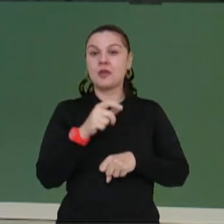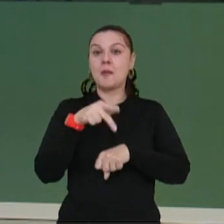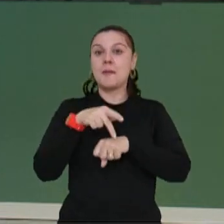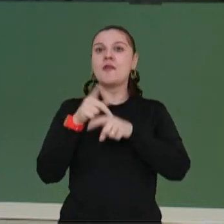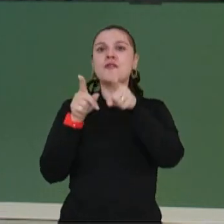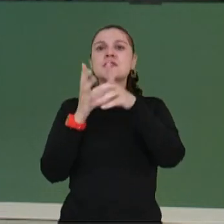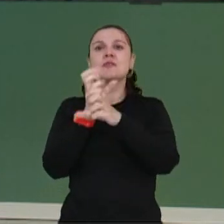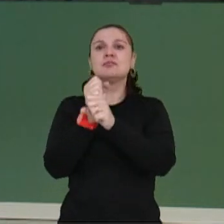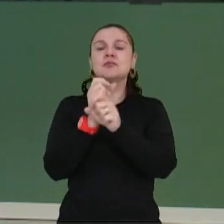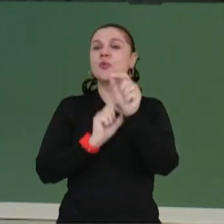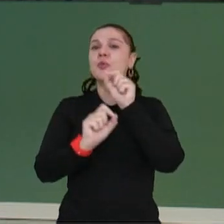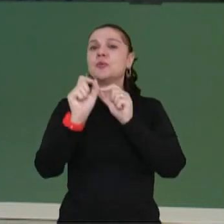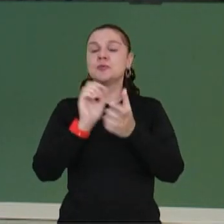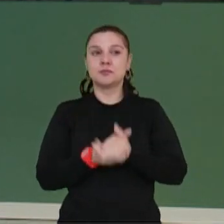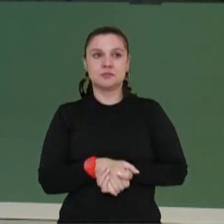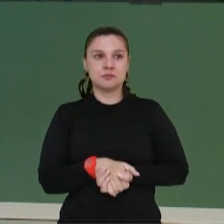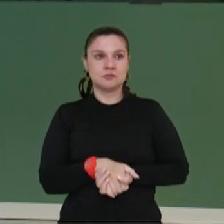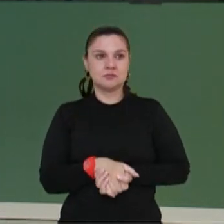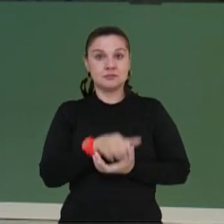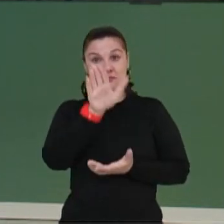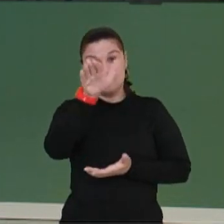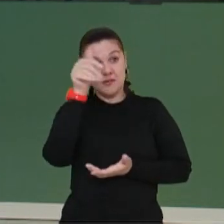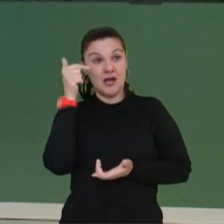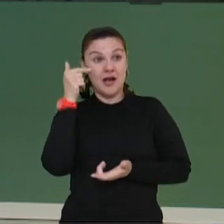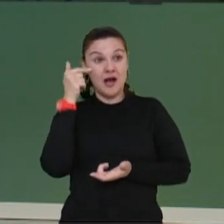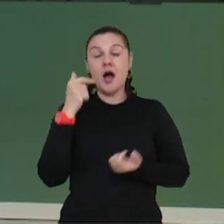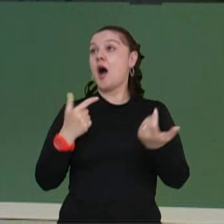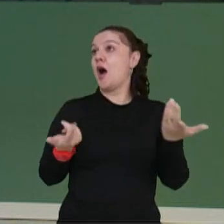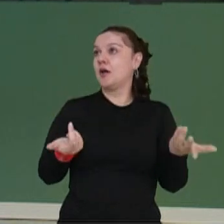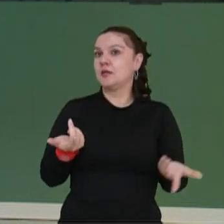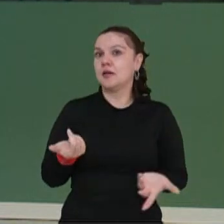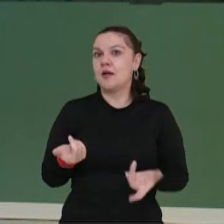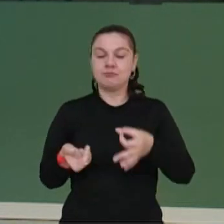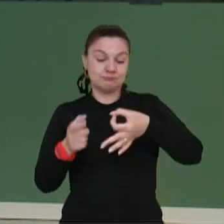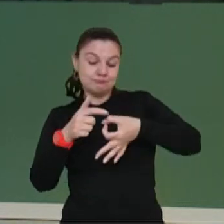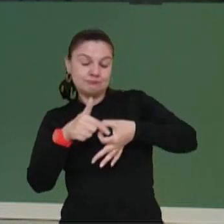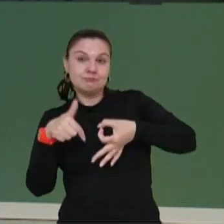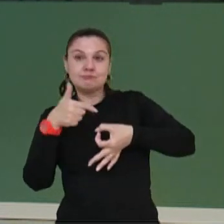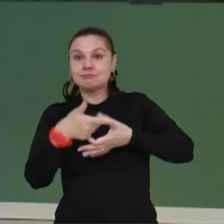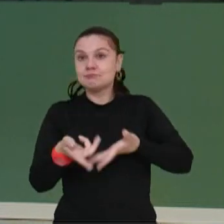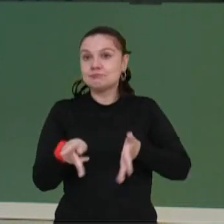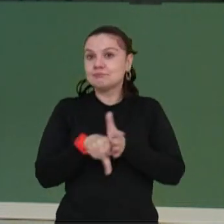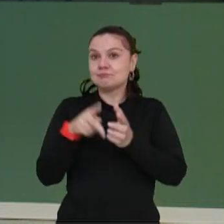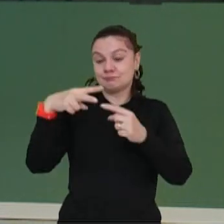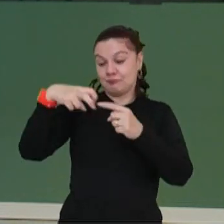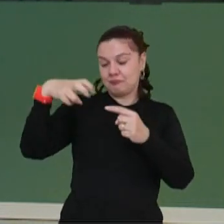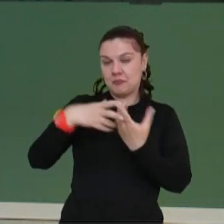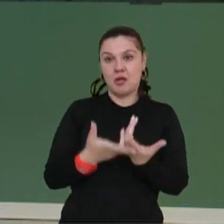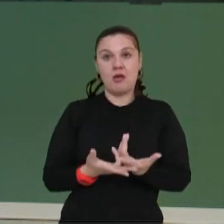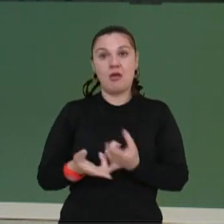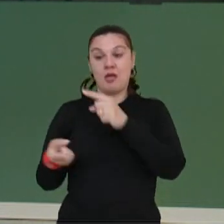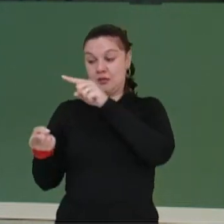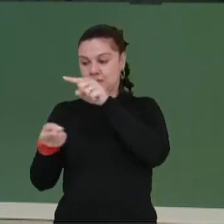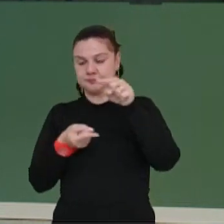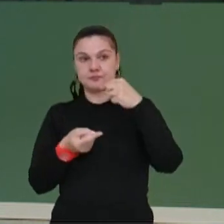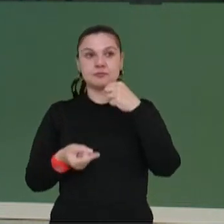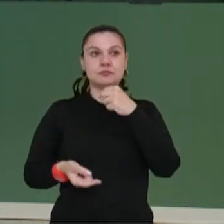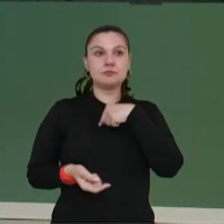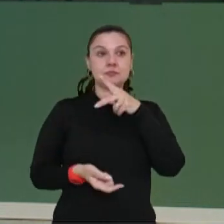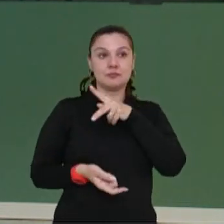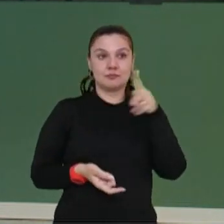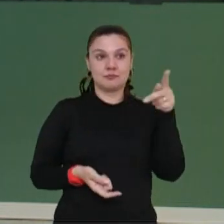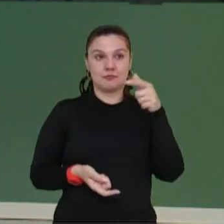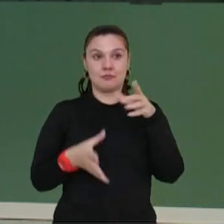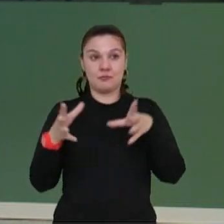quê? Põe aí no chat se der tempo. Ah, eu coleciono tampinha de garrafa, eu coleciono latinha, sei lá. Eu, professor Hidalberto,